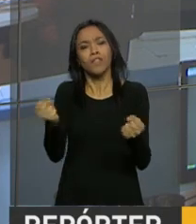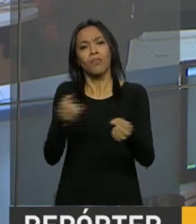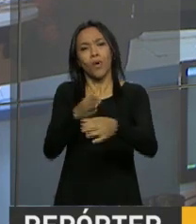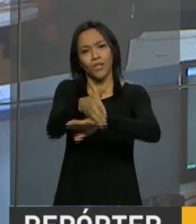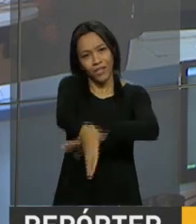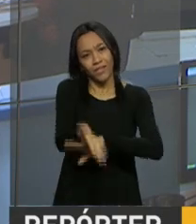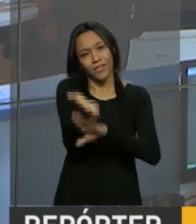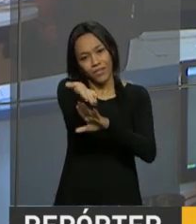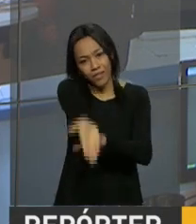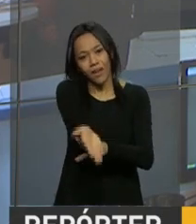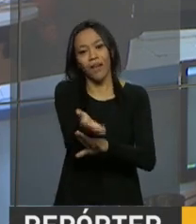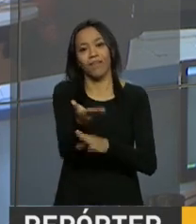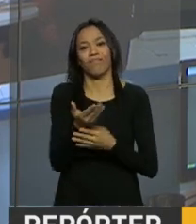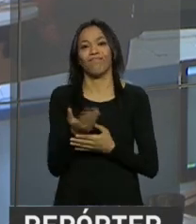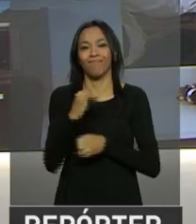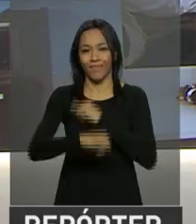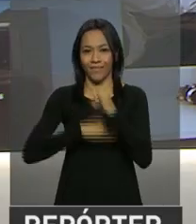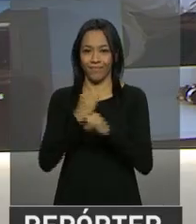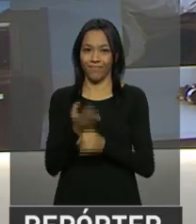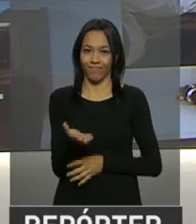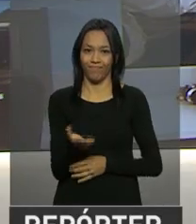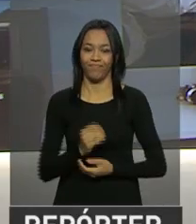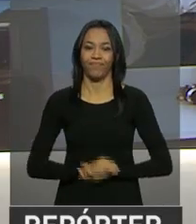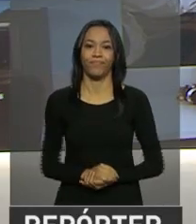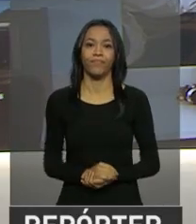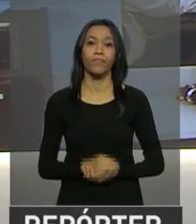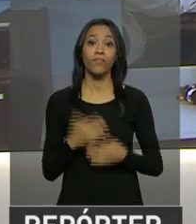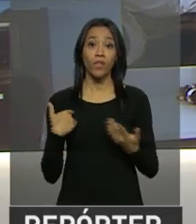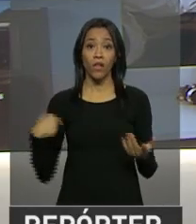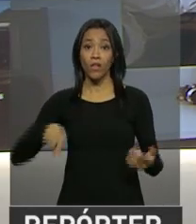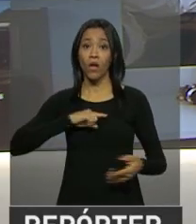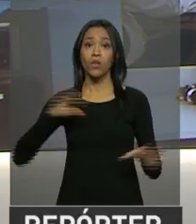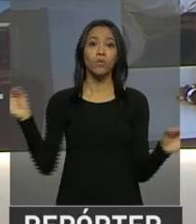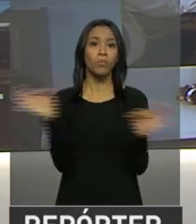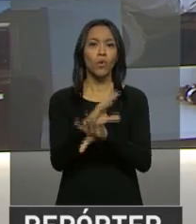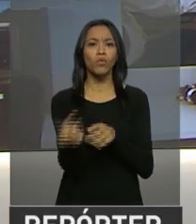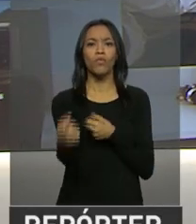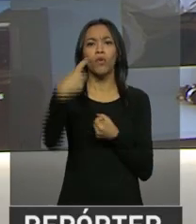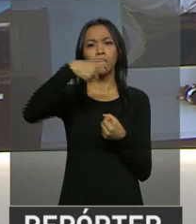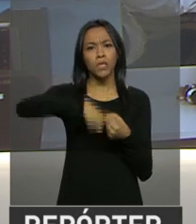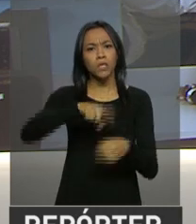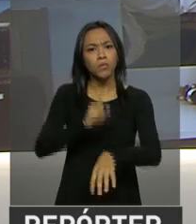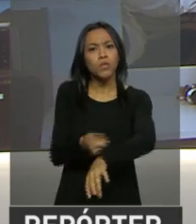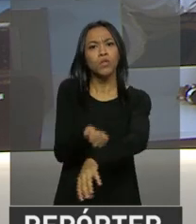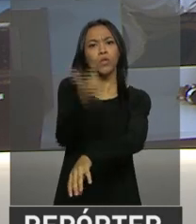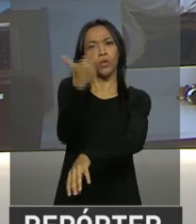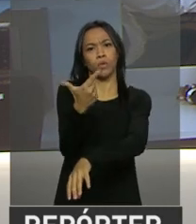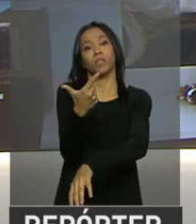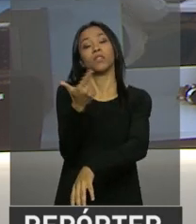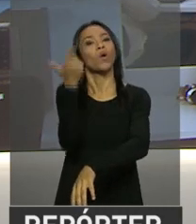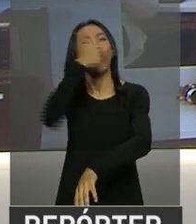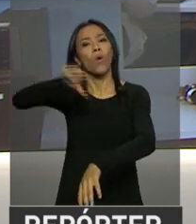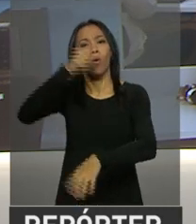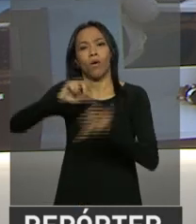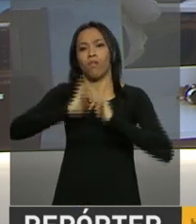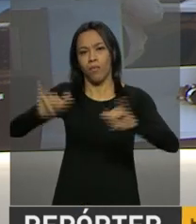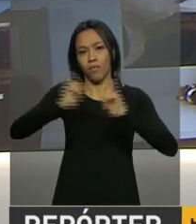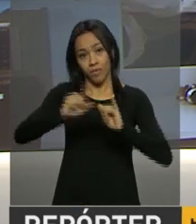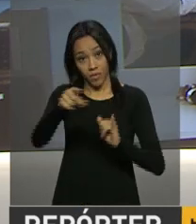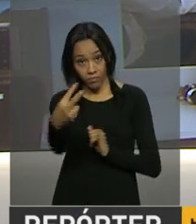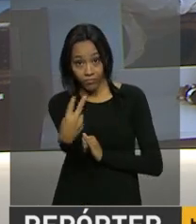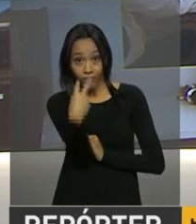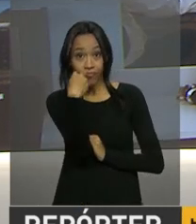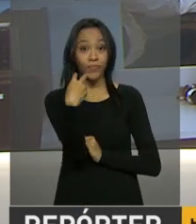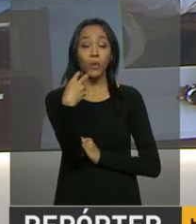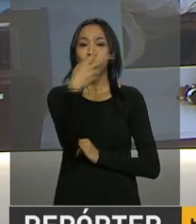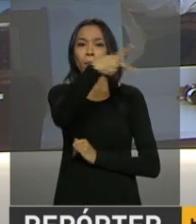Inglês Sem Fronteiras na internet nós ficamos por aqui Voltamos ao meio-dia com outras informações acompanha as novidades